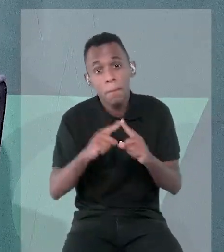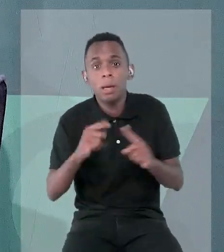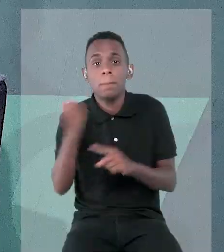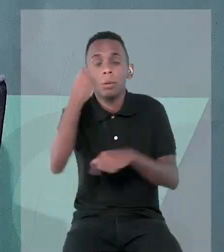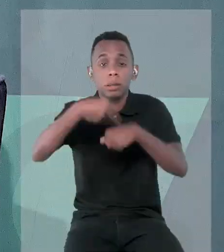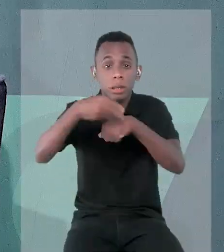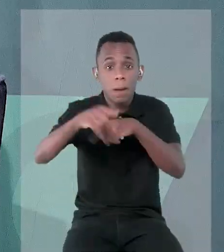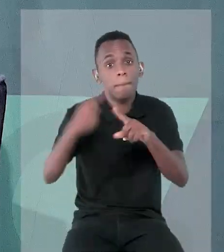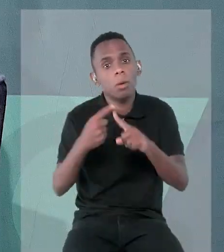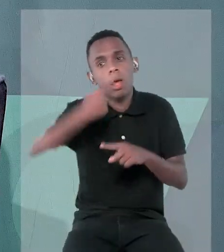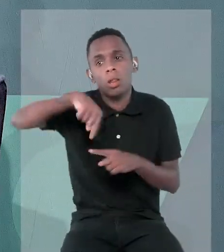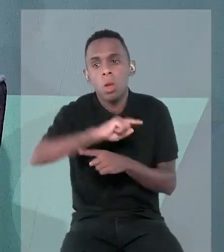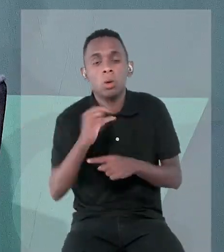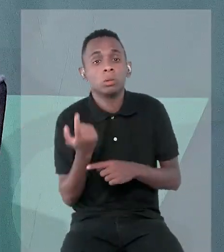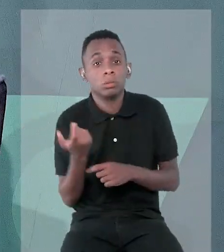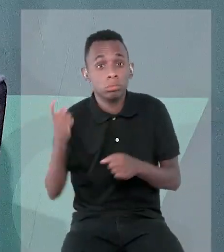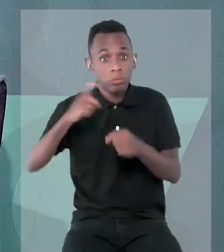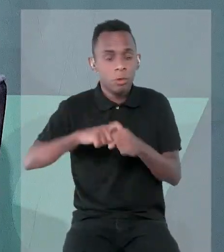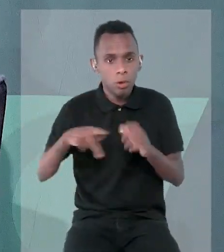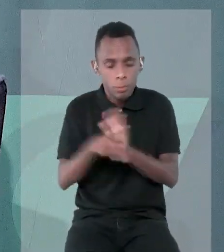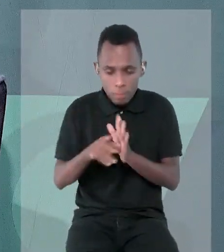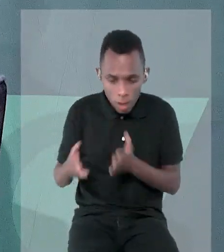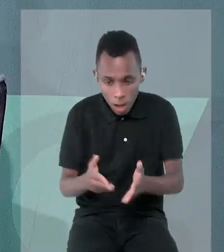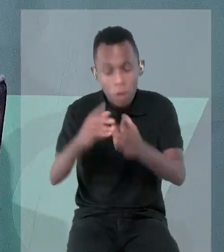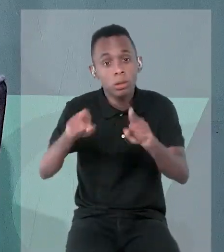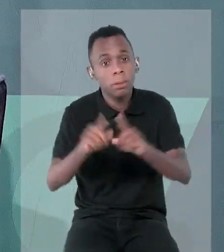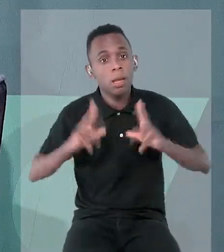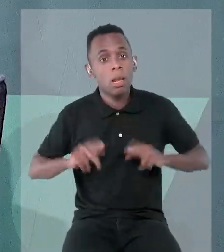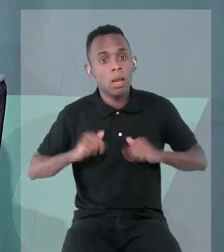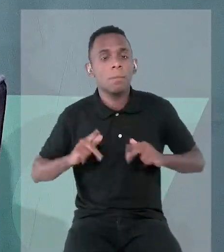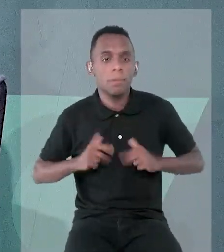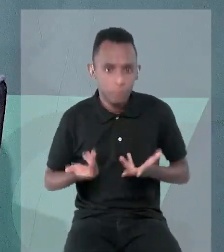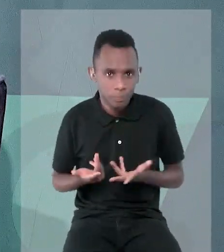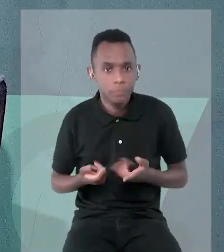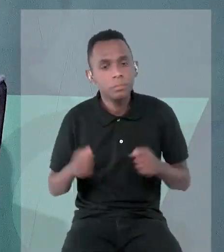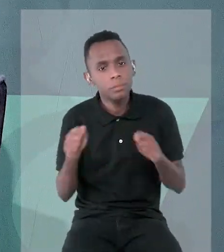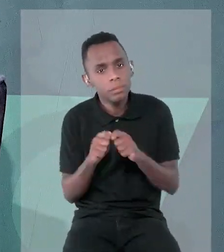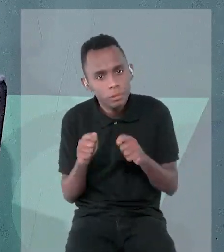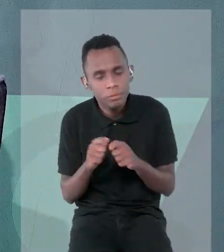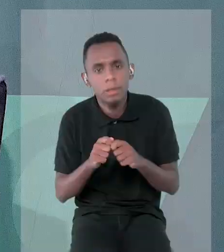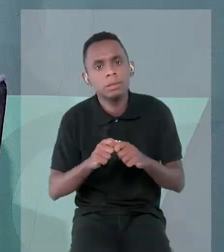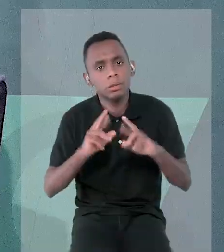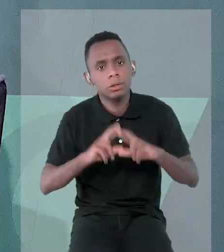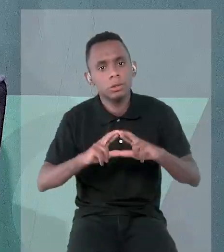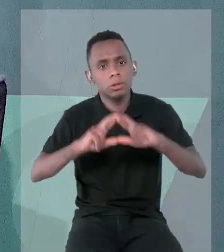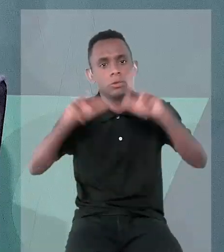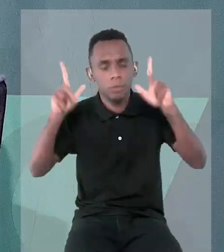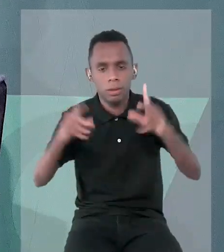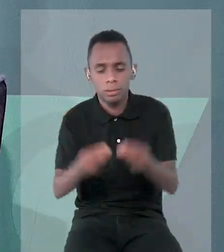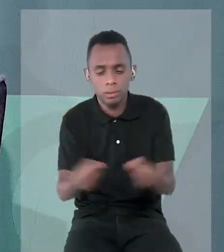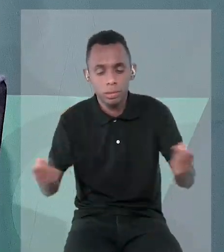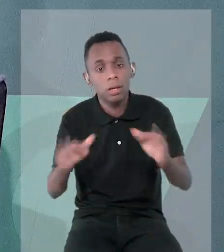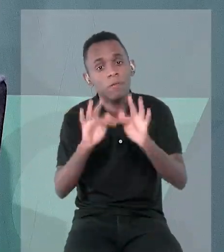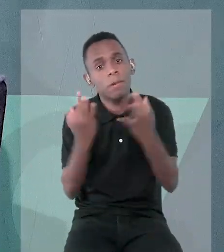isso porque a gente não só recupera a água, a gente limpa essa água e ela faz grandes diferenças para a terra e para a